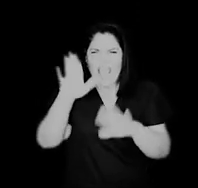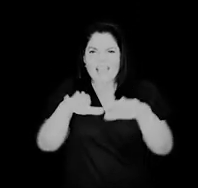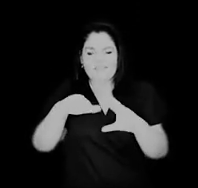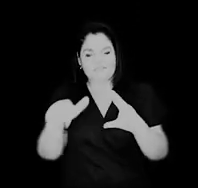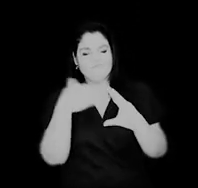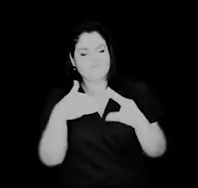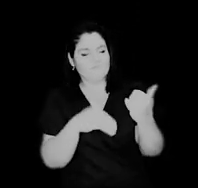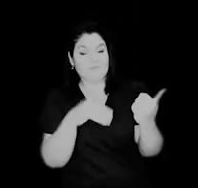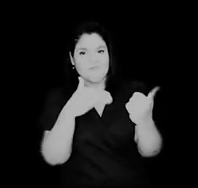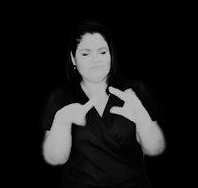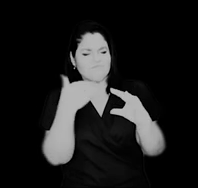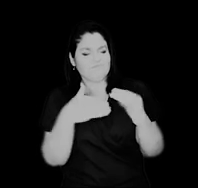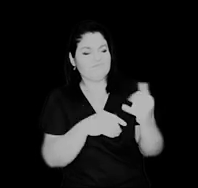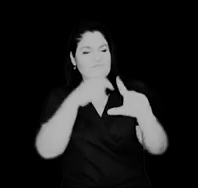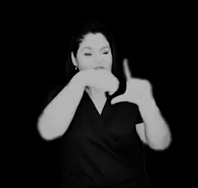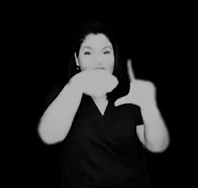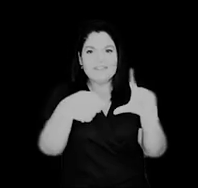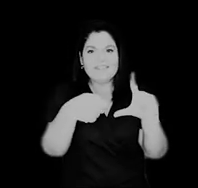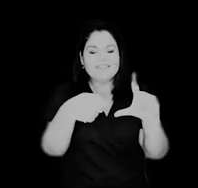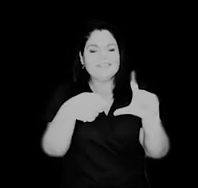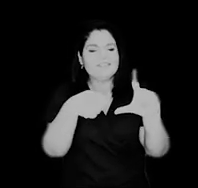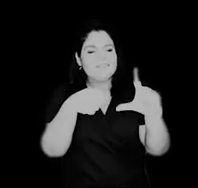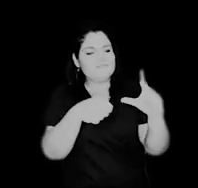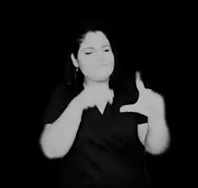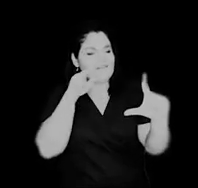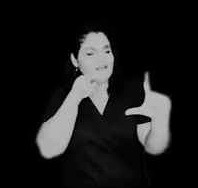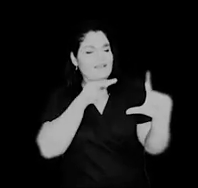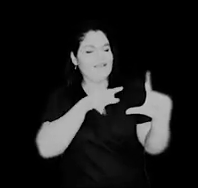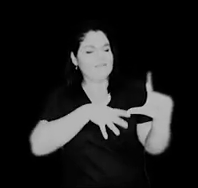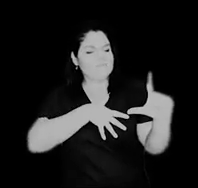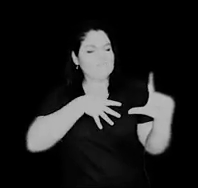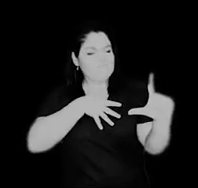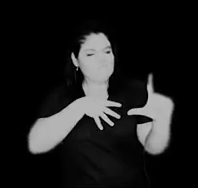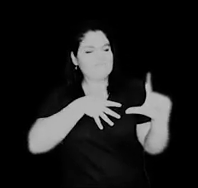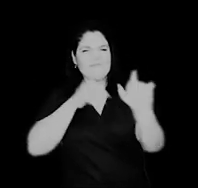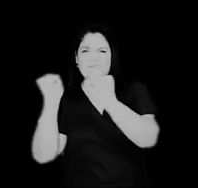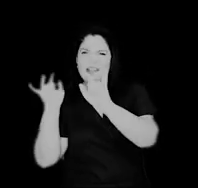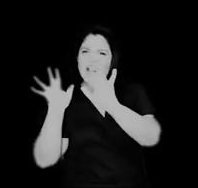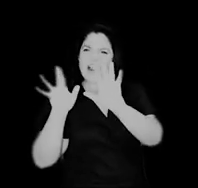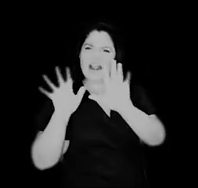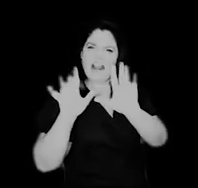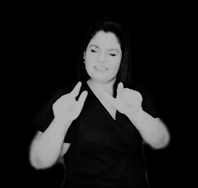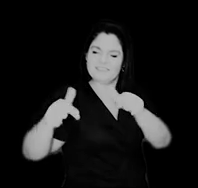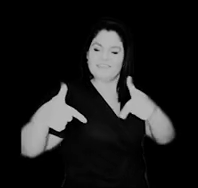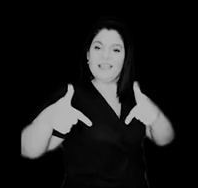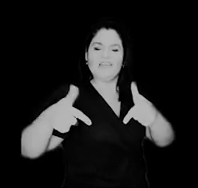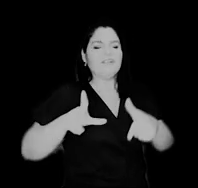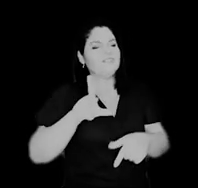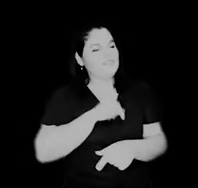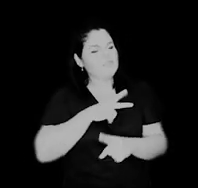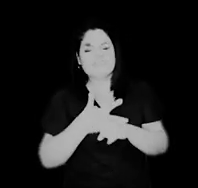vejo, às vezes no celular me mandam aquele videozinho da manifestação, eu falo,